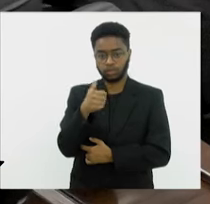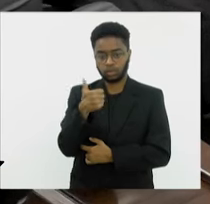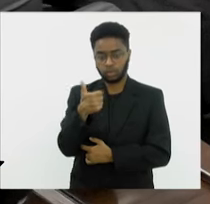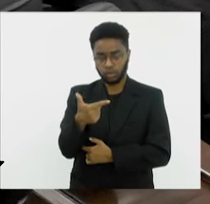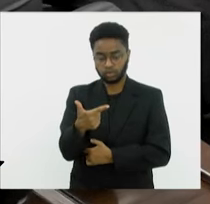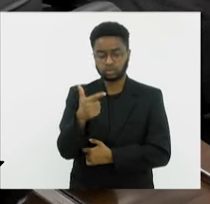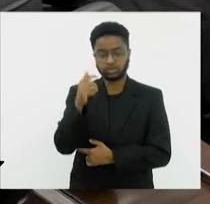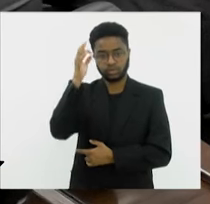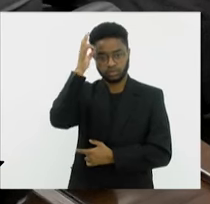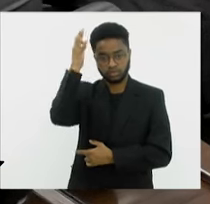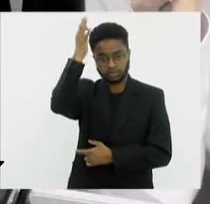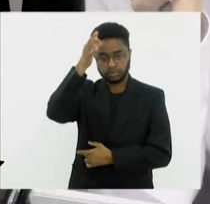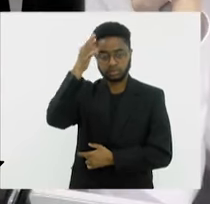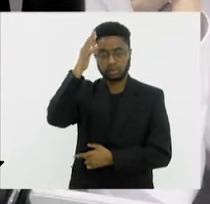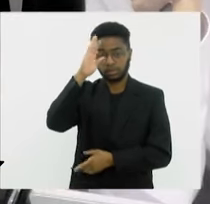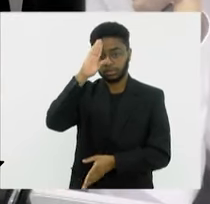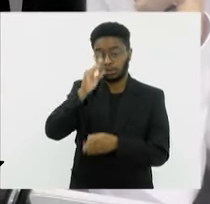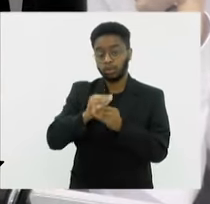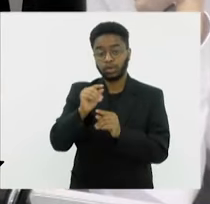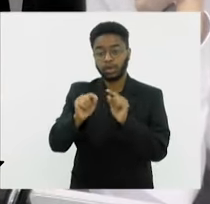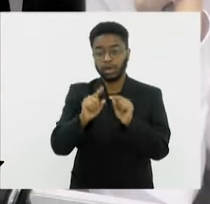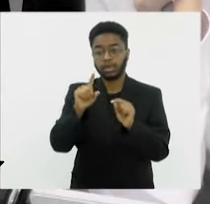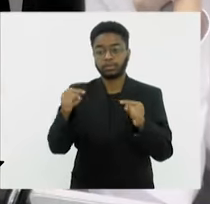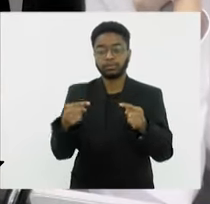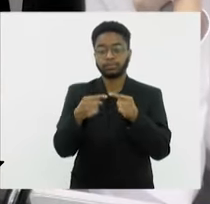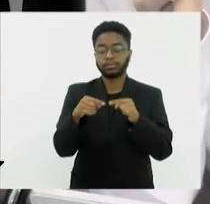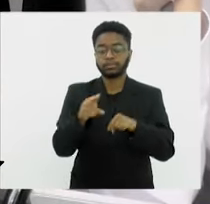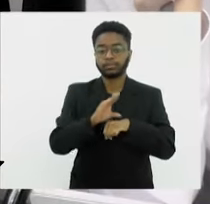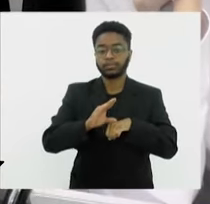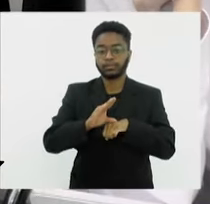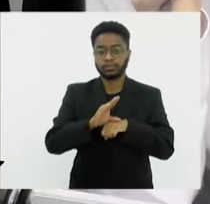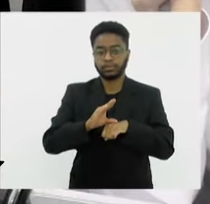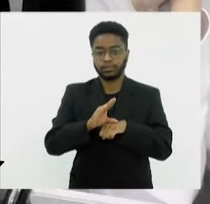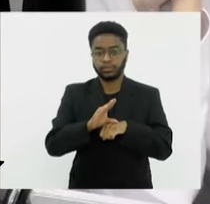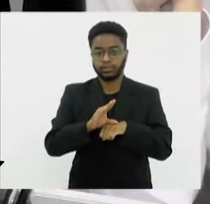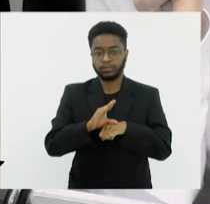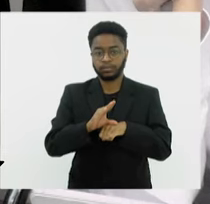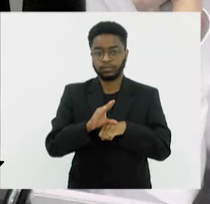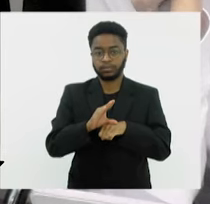já entendeu que é constitucional a